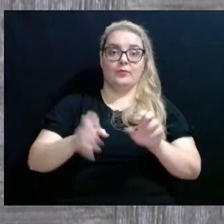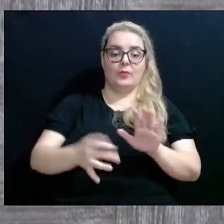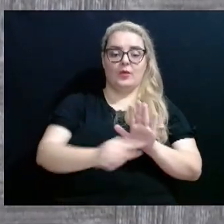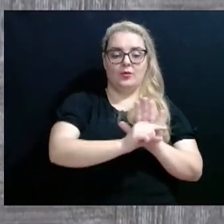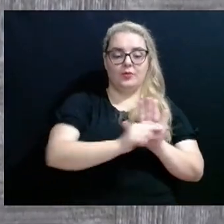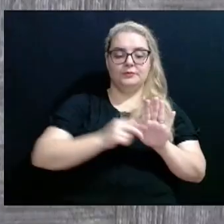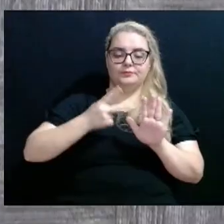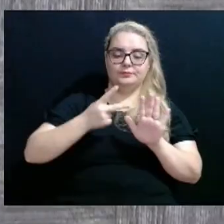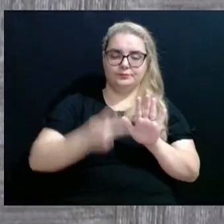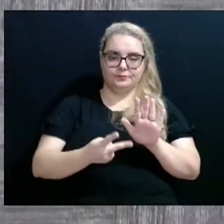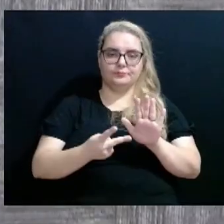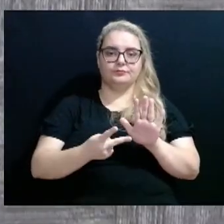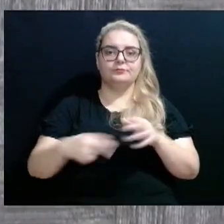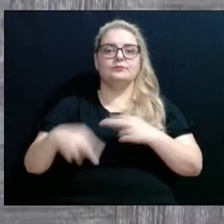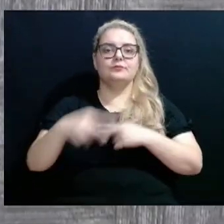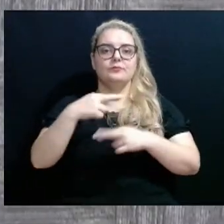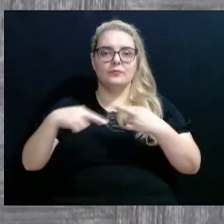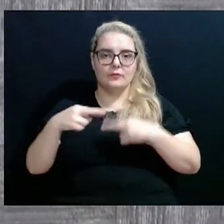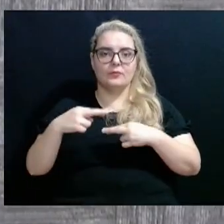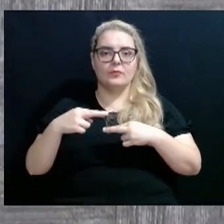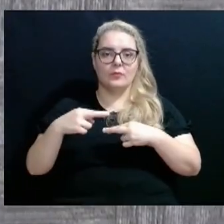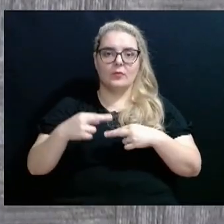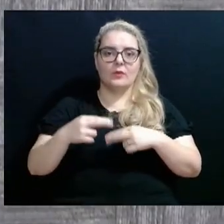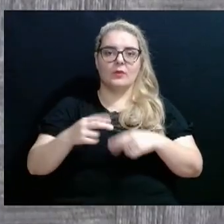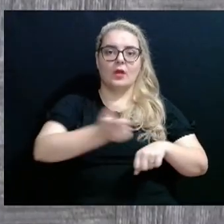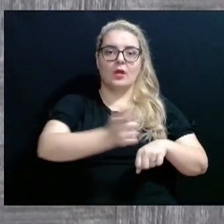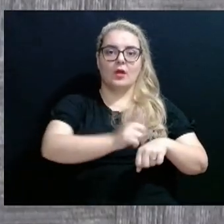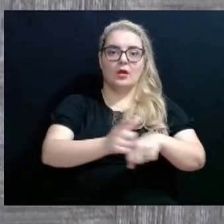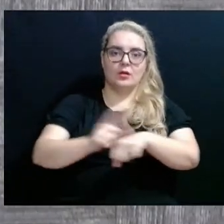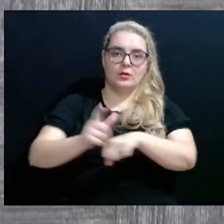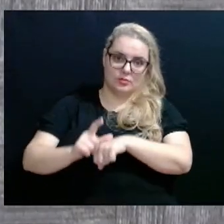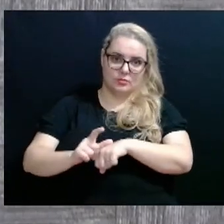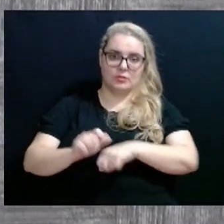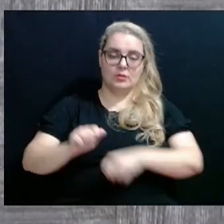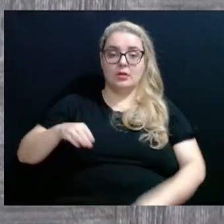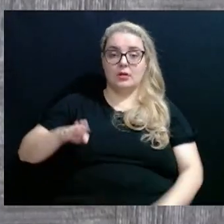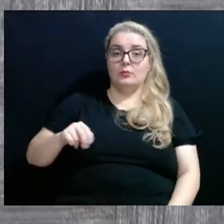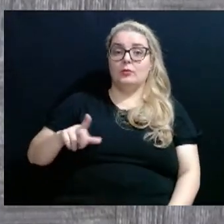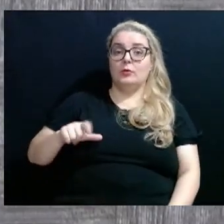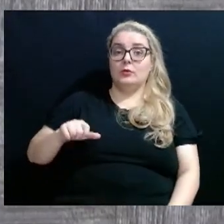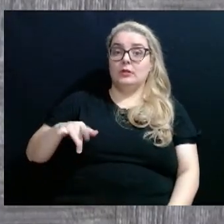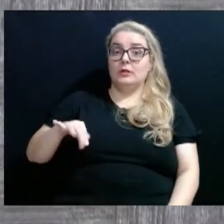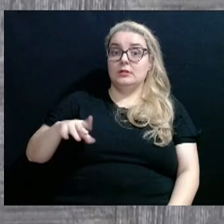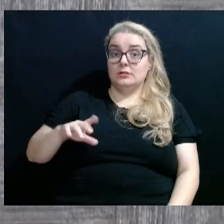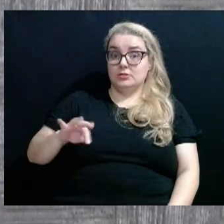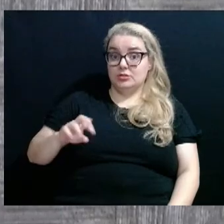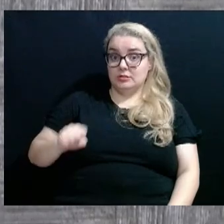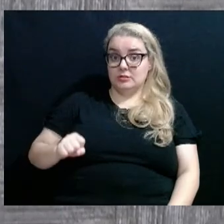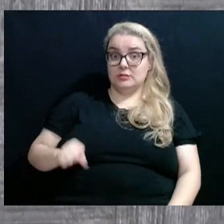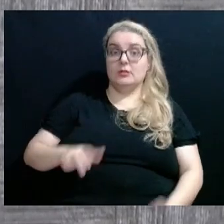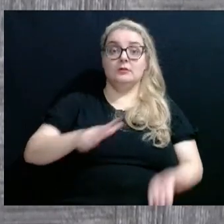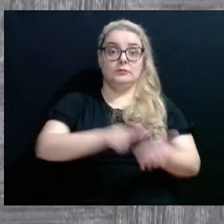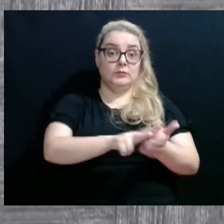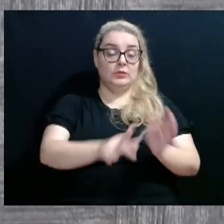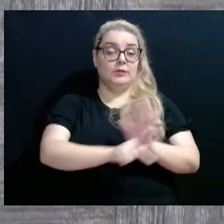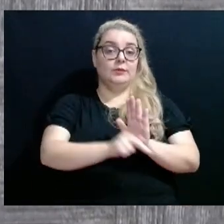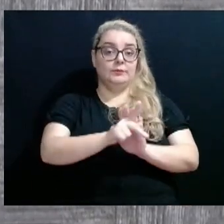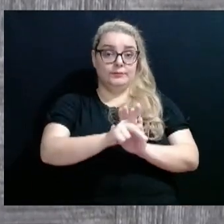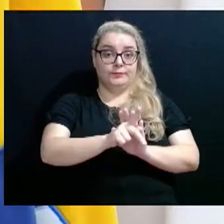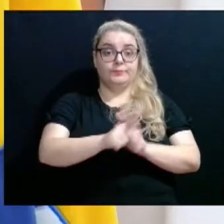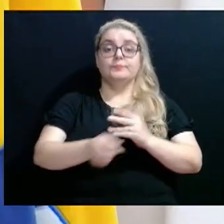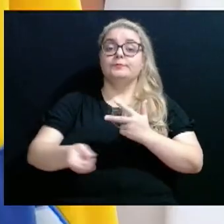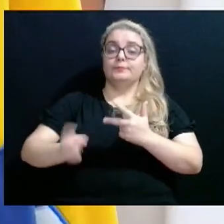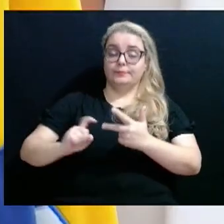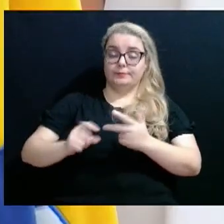com relação aí a comércio para ambulante, a regulamentação, um projeto de autoria do Executivo.